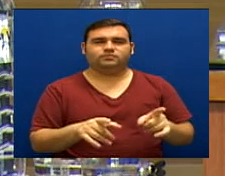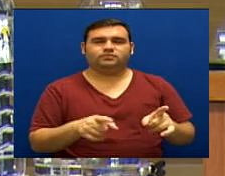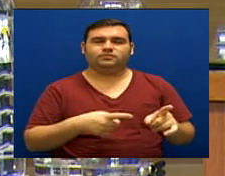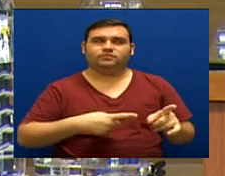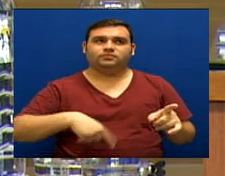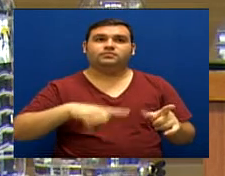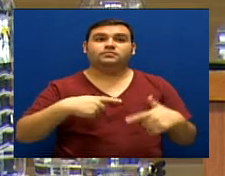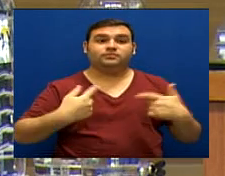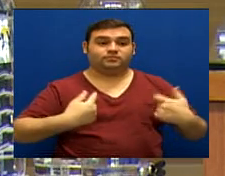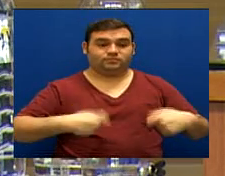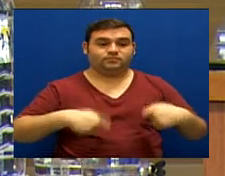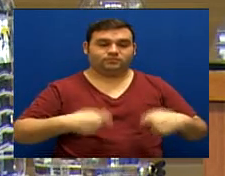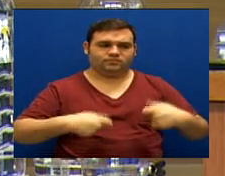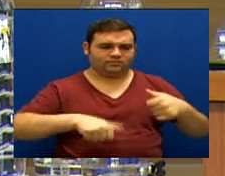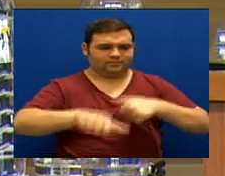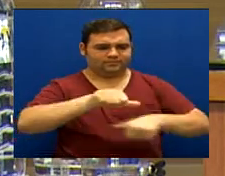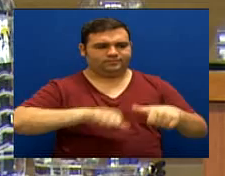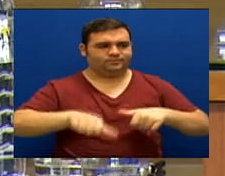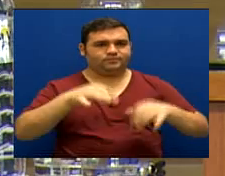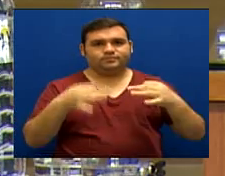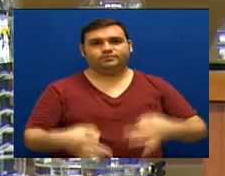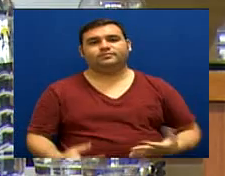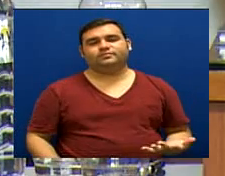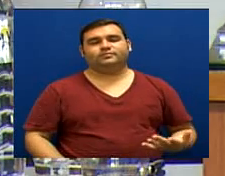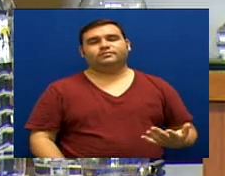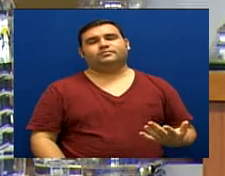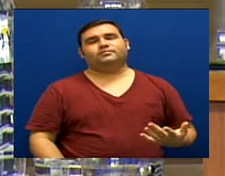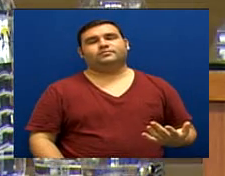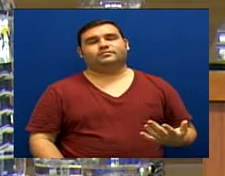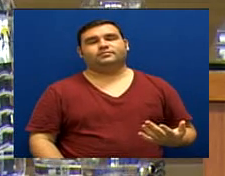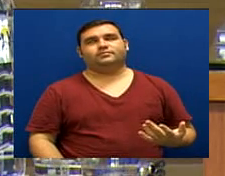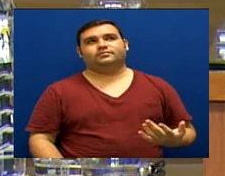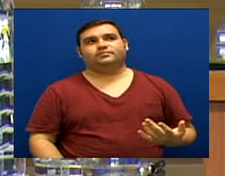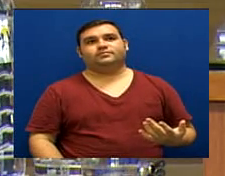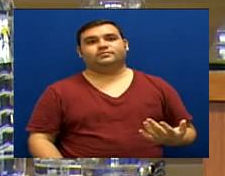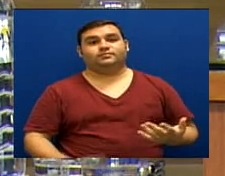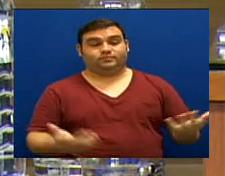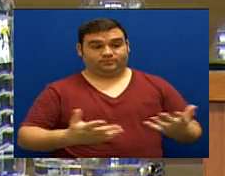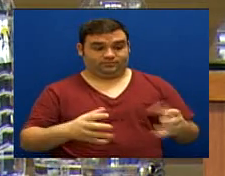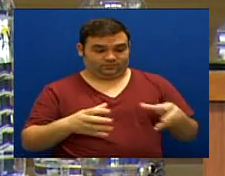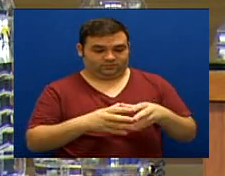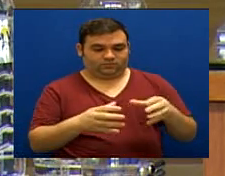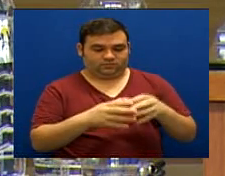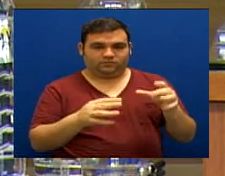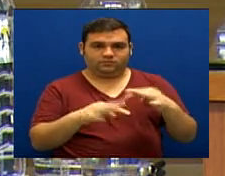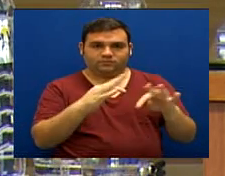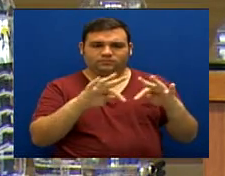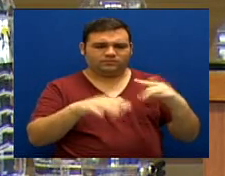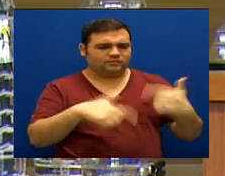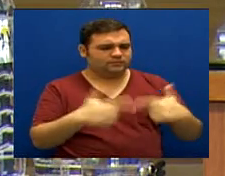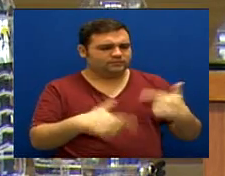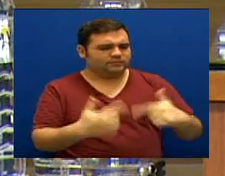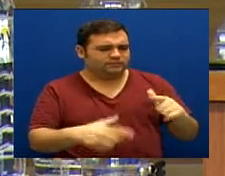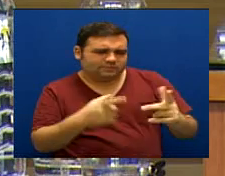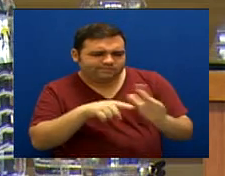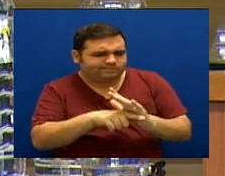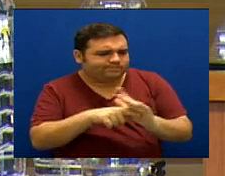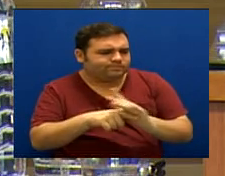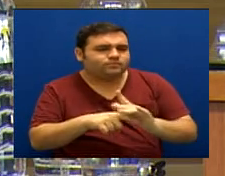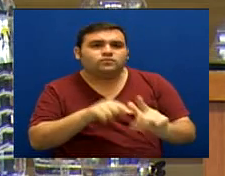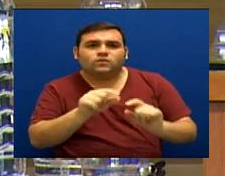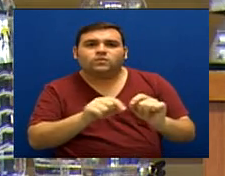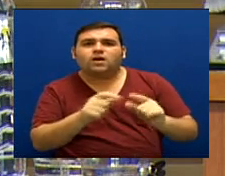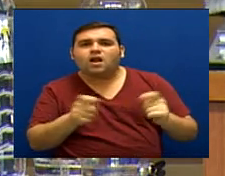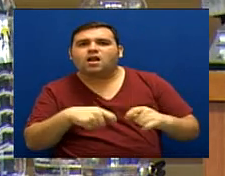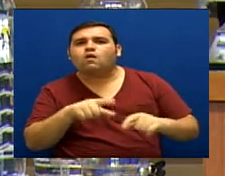de alguma maneira corrigido nós estamos juntos a nossa equipe técnica tudo verificando o que vai ser possível